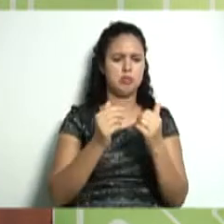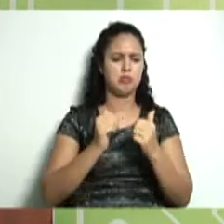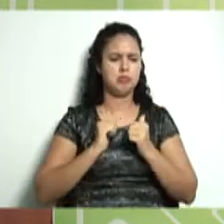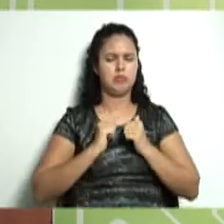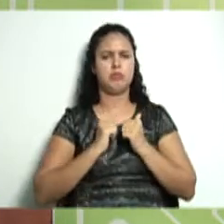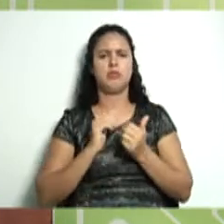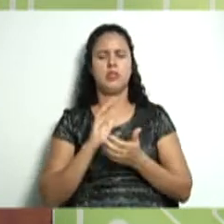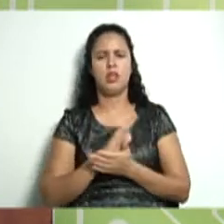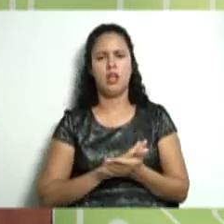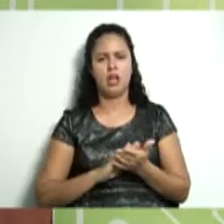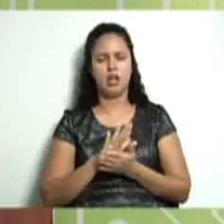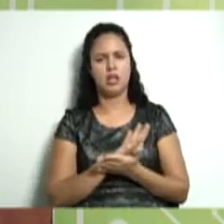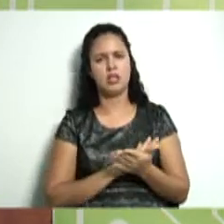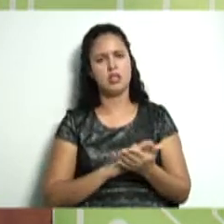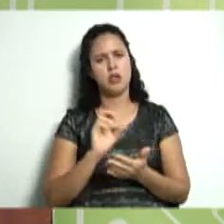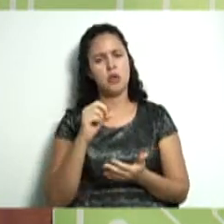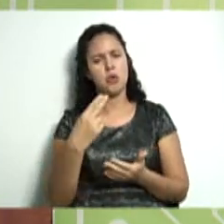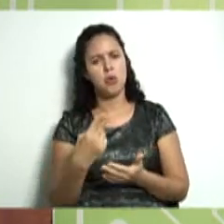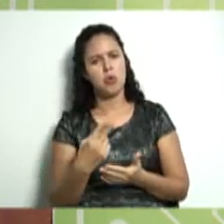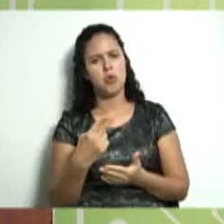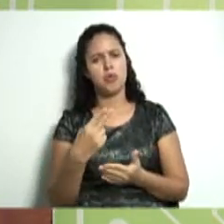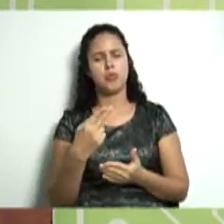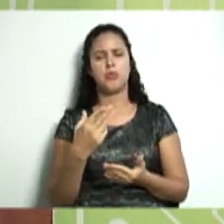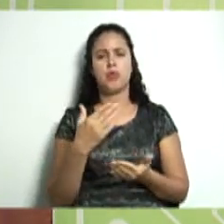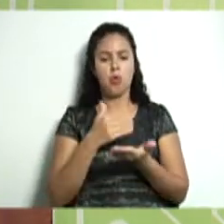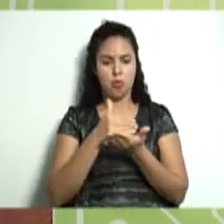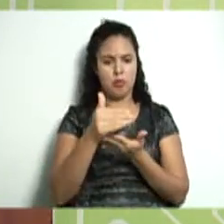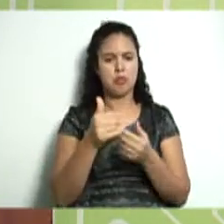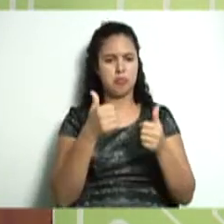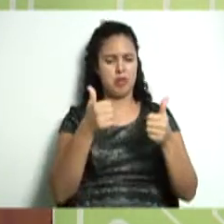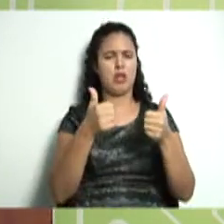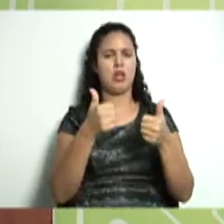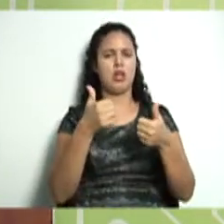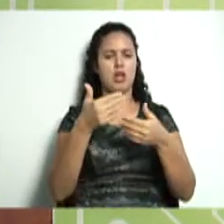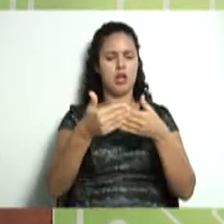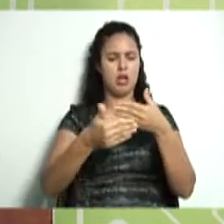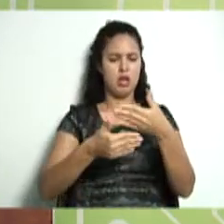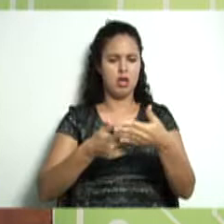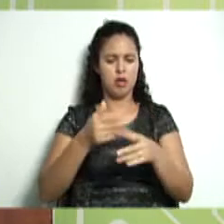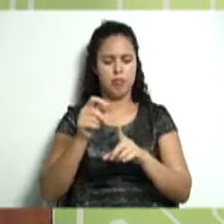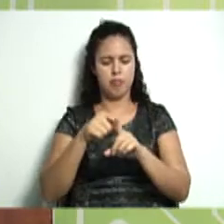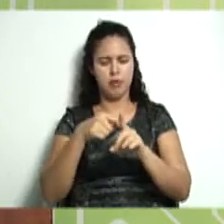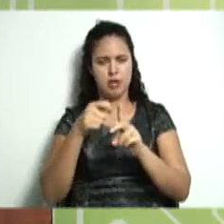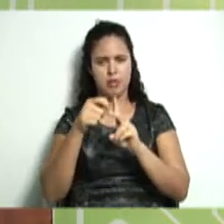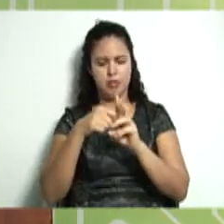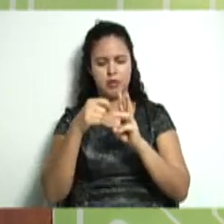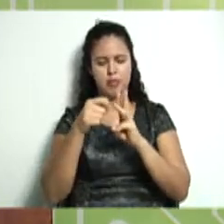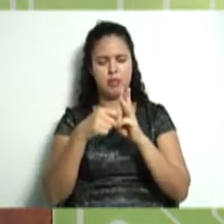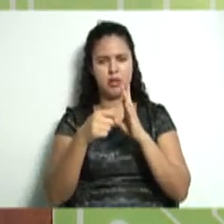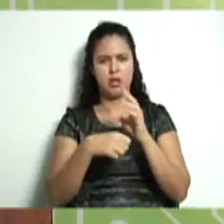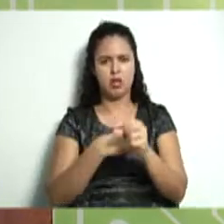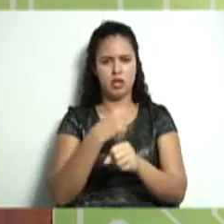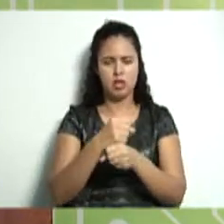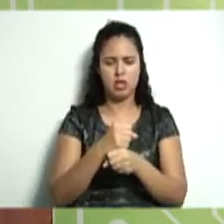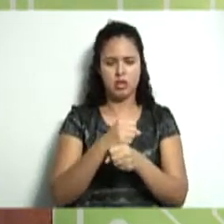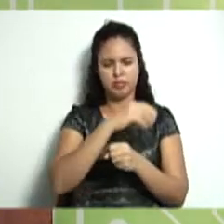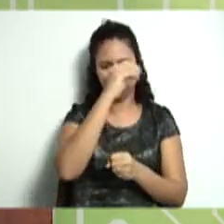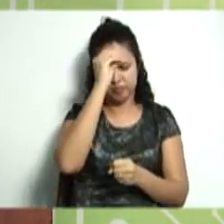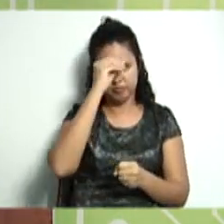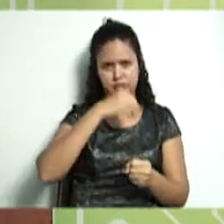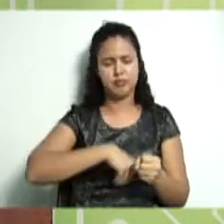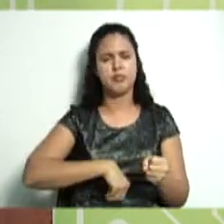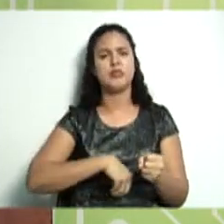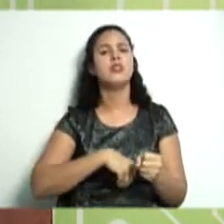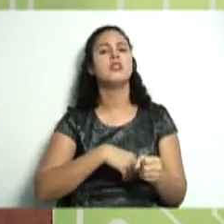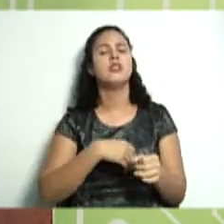tempo começa participando e com o tempo eles vão relaxando né, não participam das decisões,